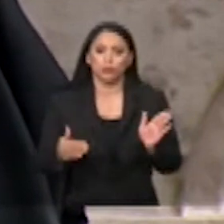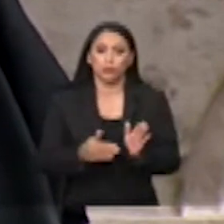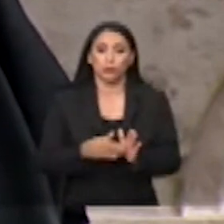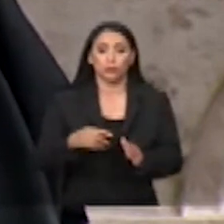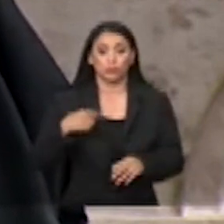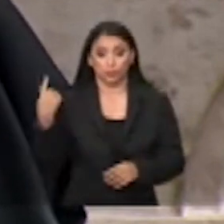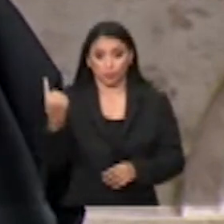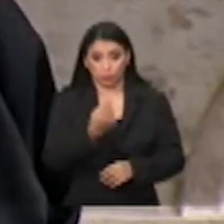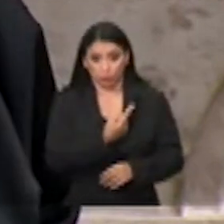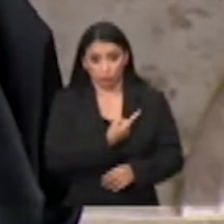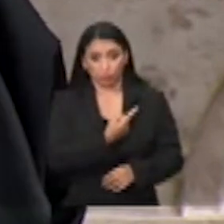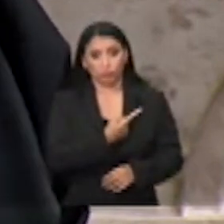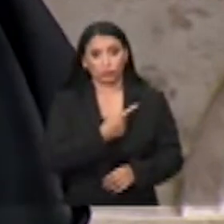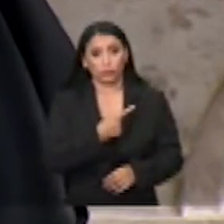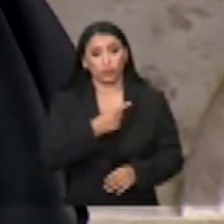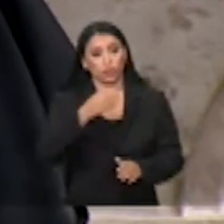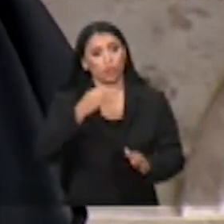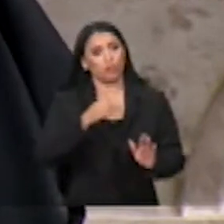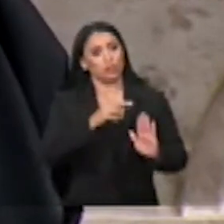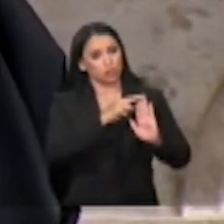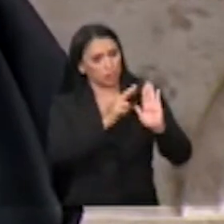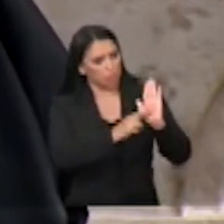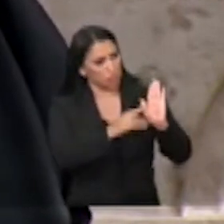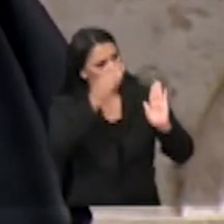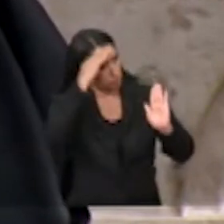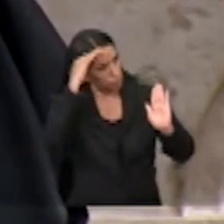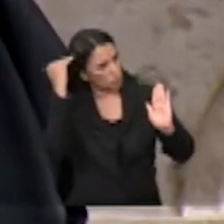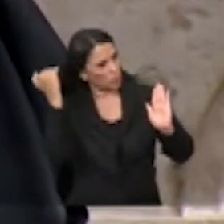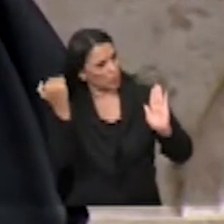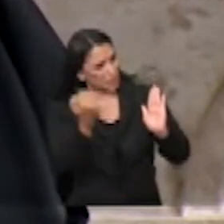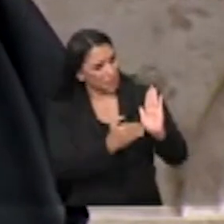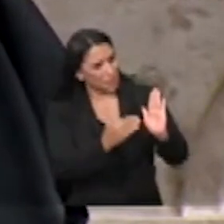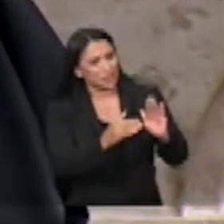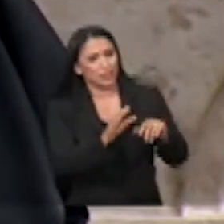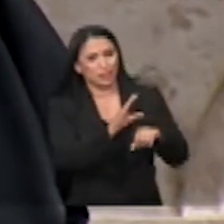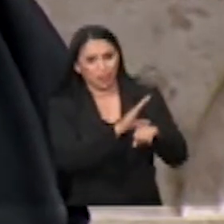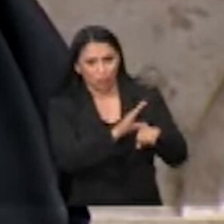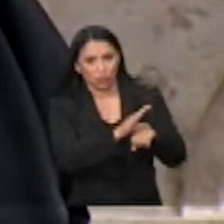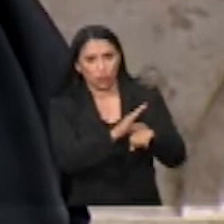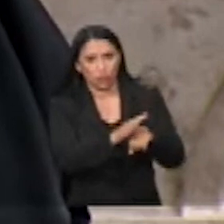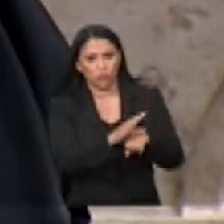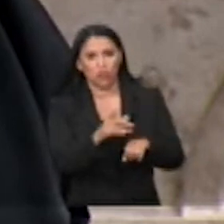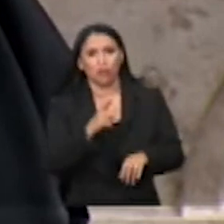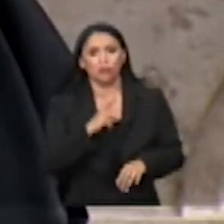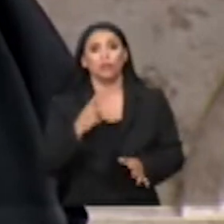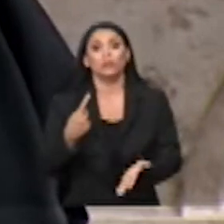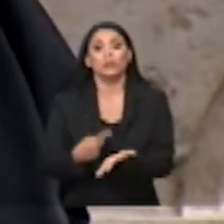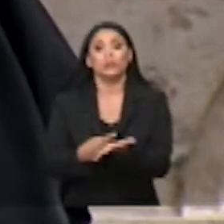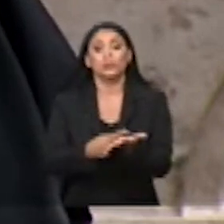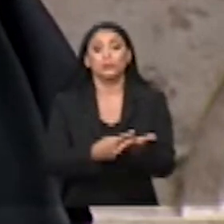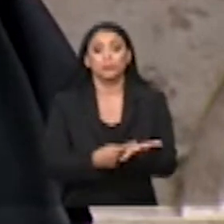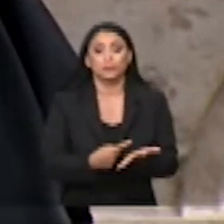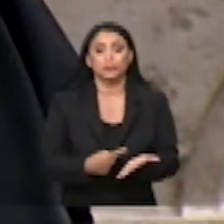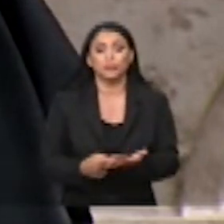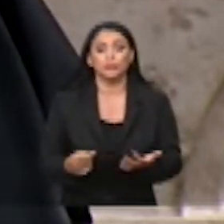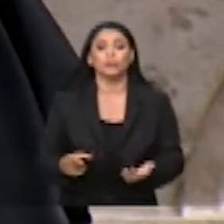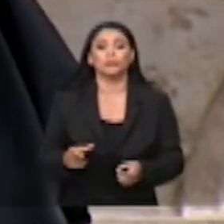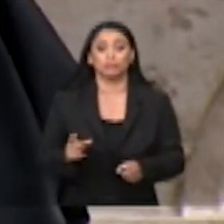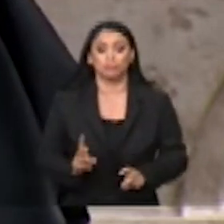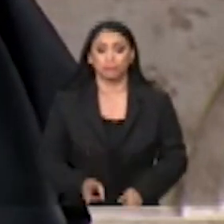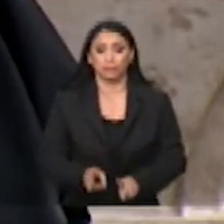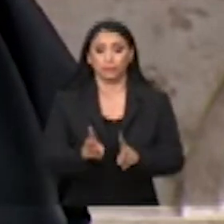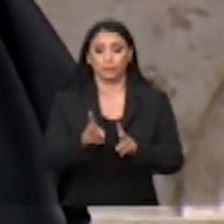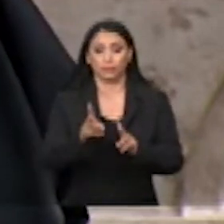a Constituição de 88 é o solene compromisso de incentivo permanente